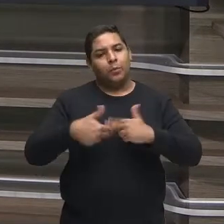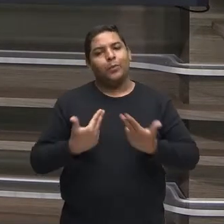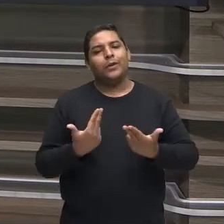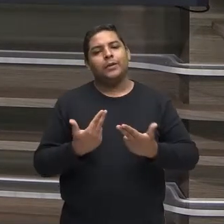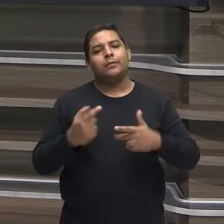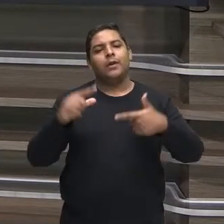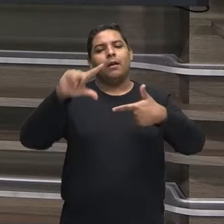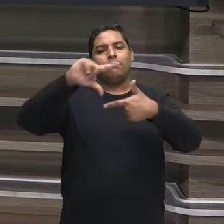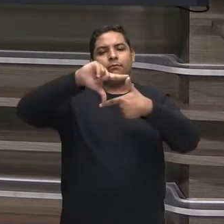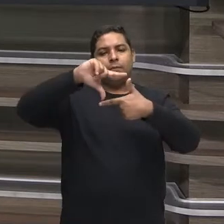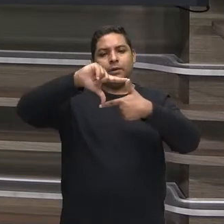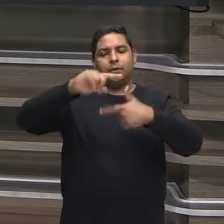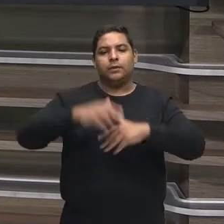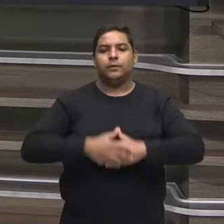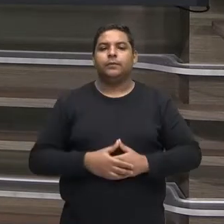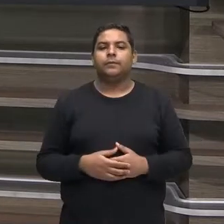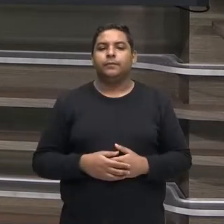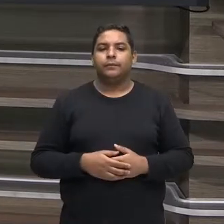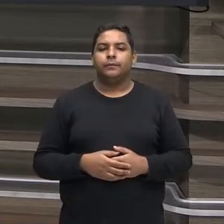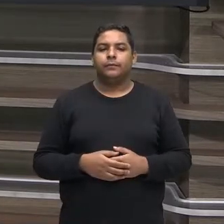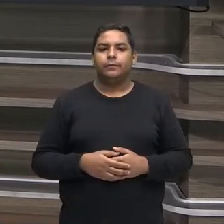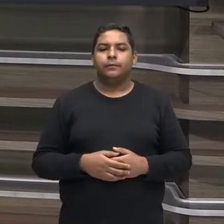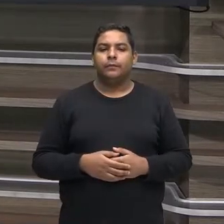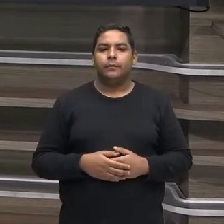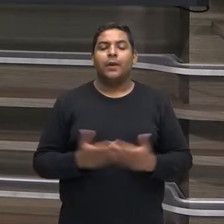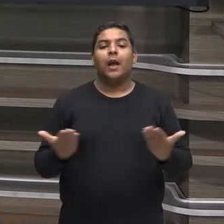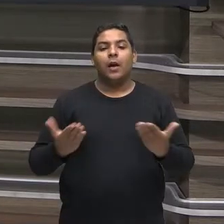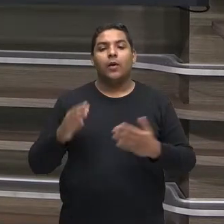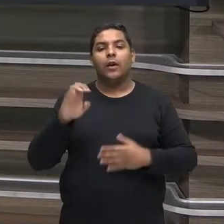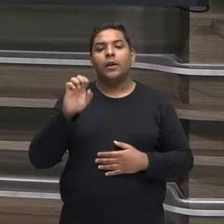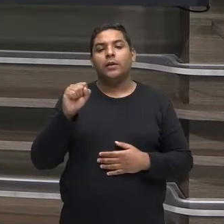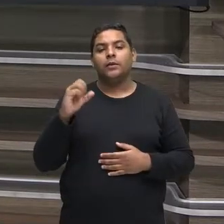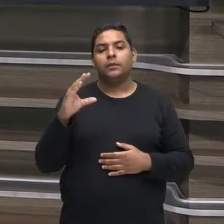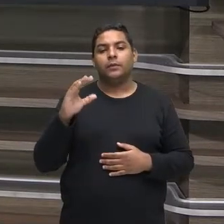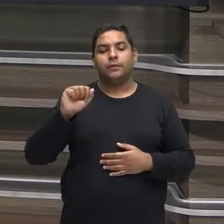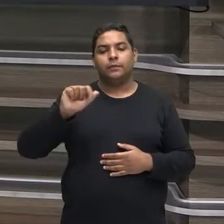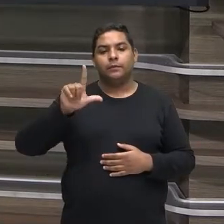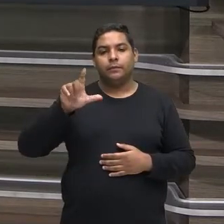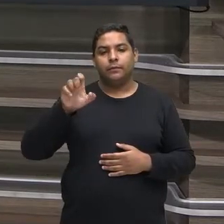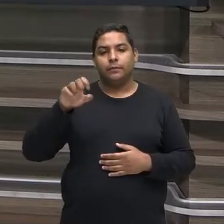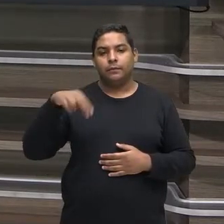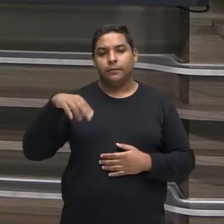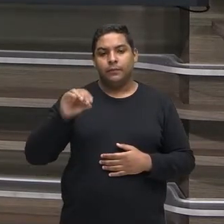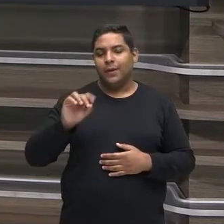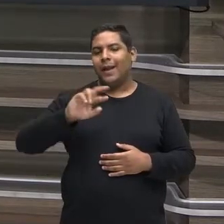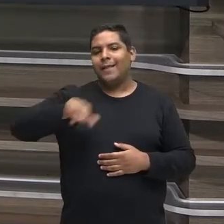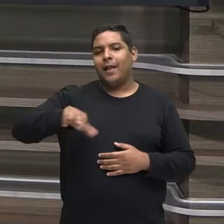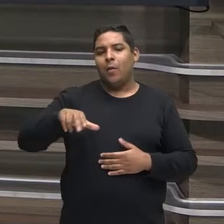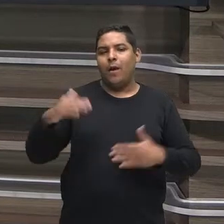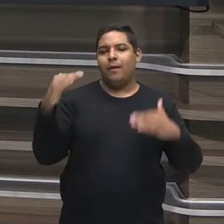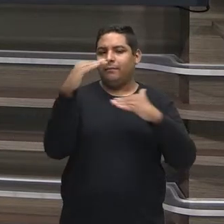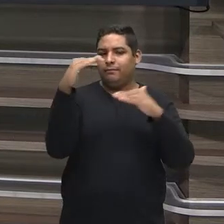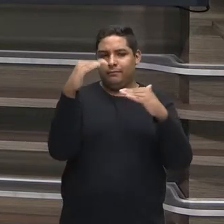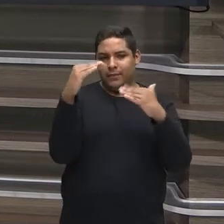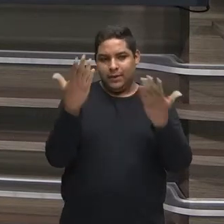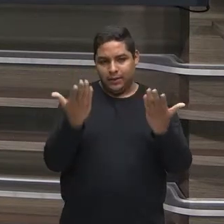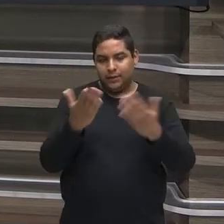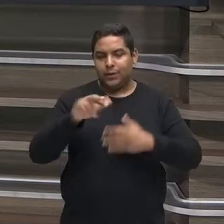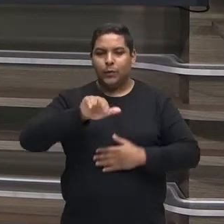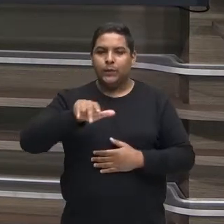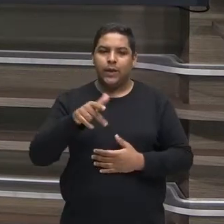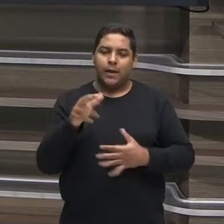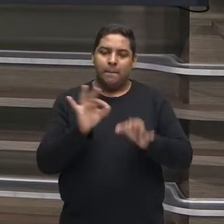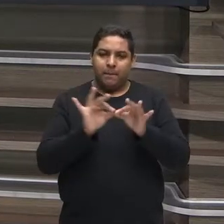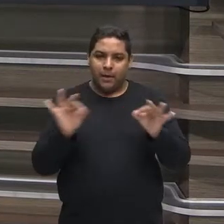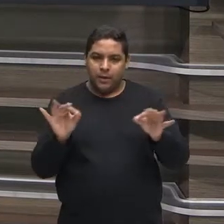retângulo. Show de bola! E agora o escaleno. Os lados não paralelos, não possui a mesma medida. Automaticamente,